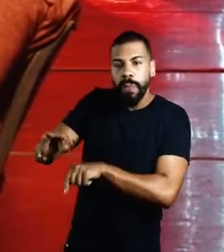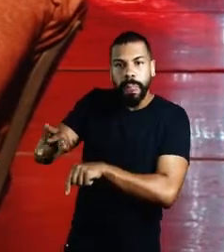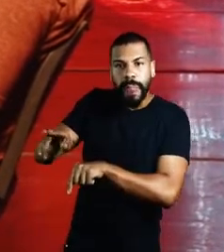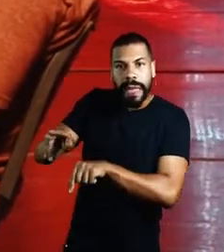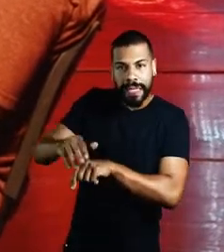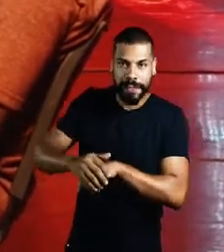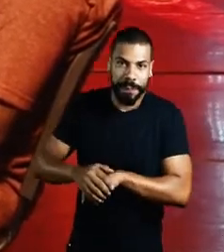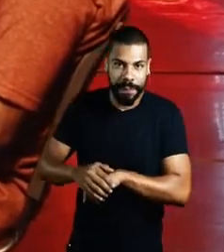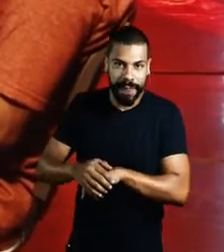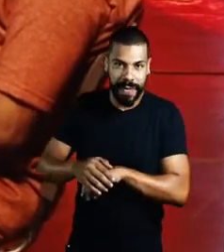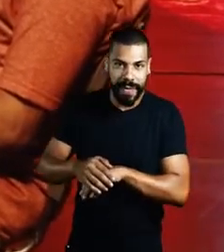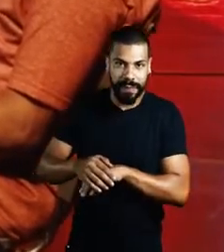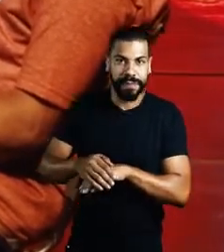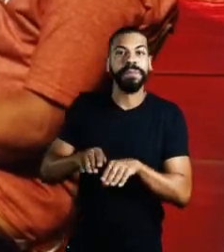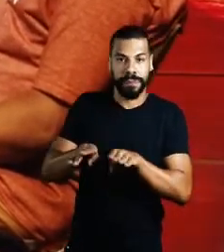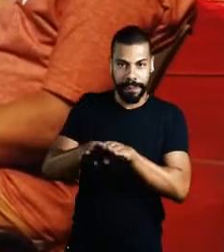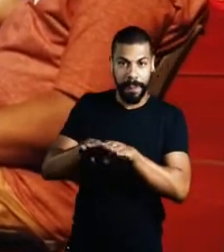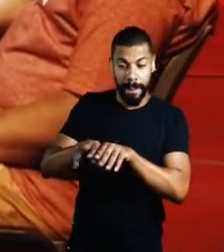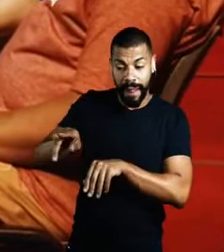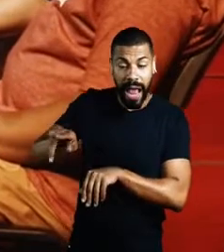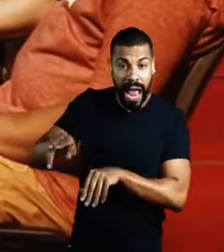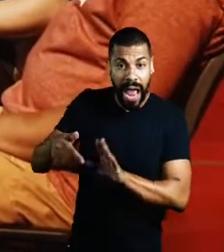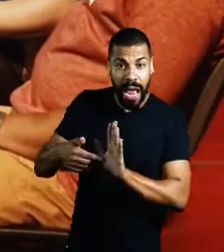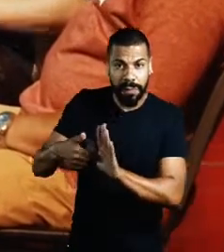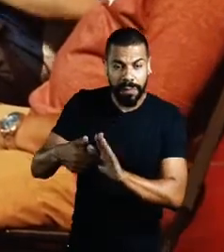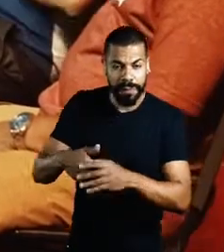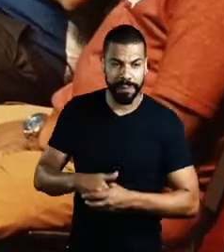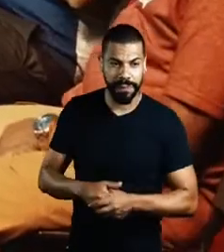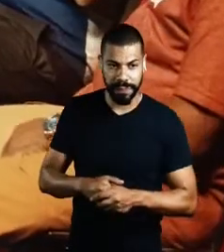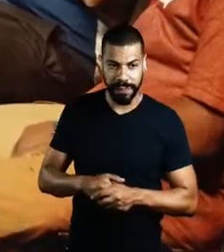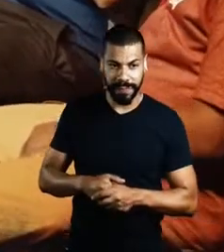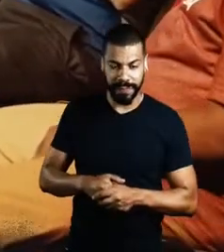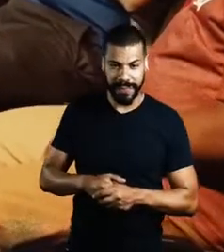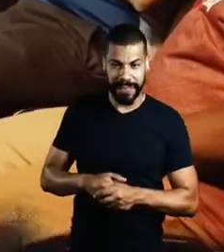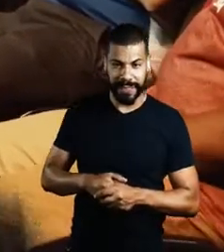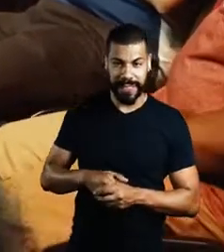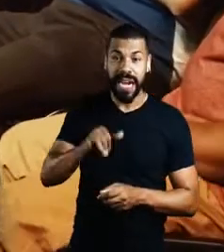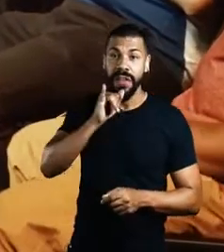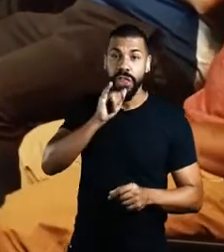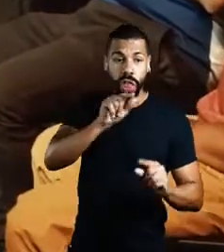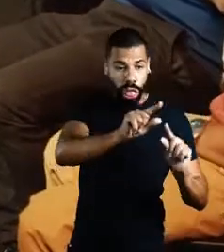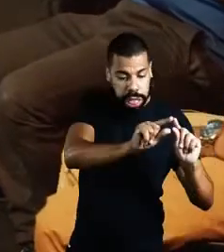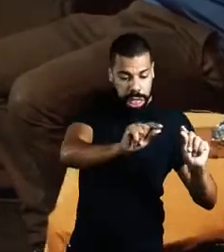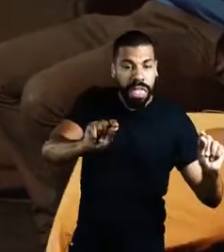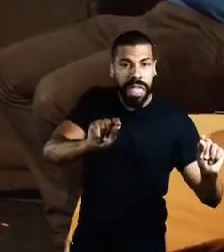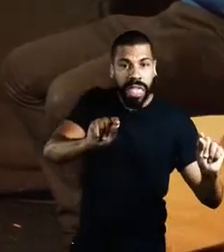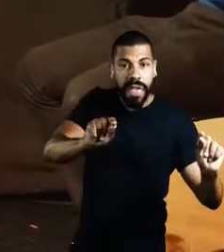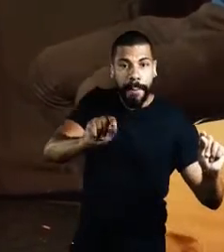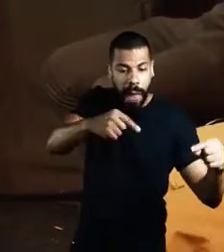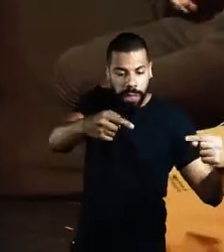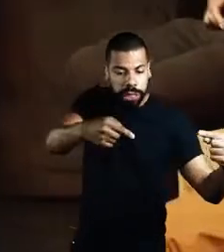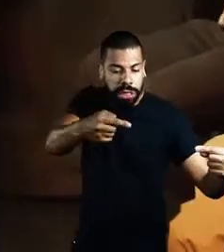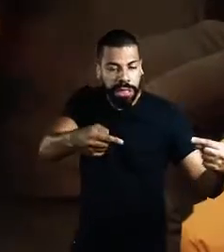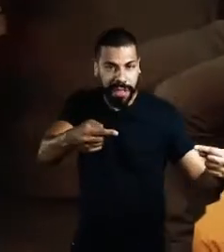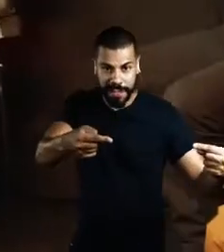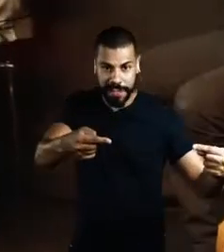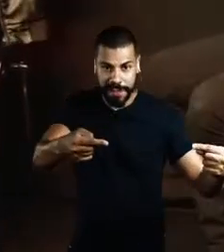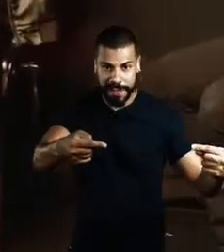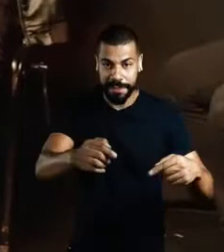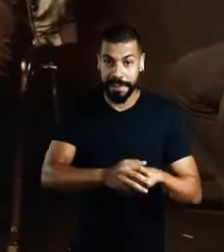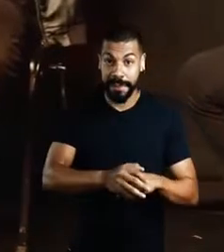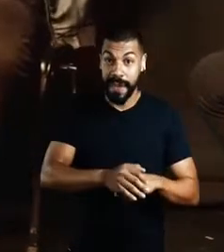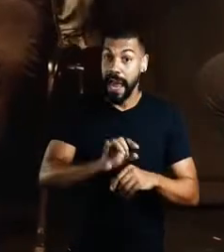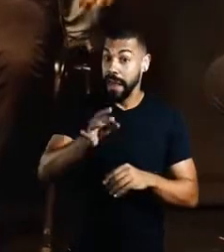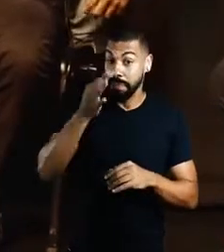Carlinhos... O Carlinhos era DJ também. Você sabe que colava com splice? O Teixeirinha. Mas é